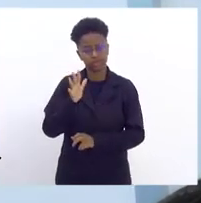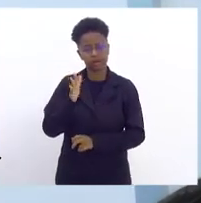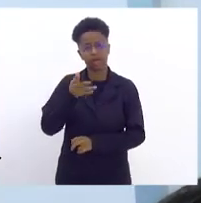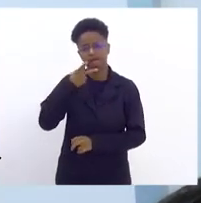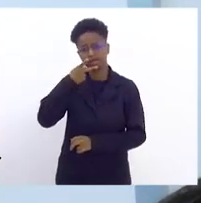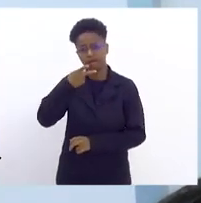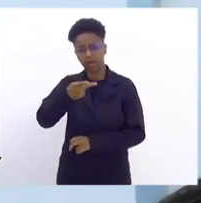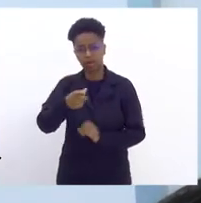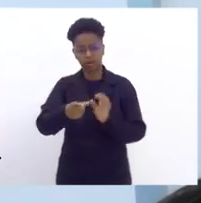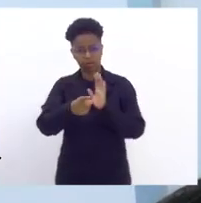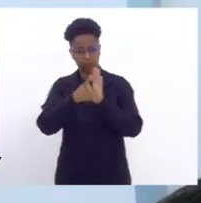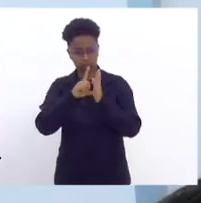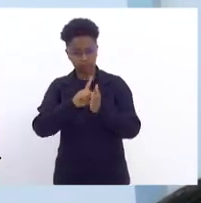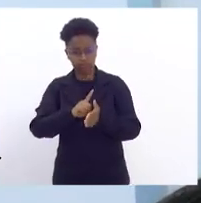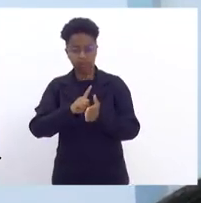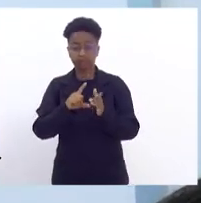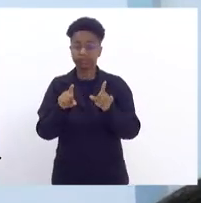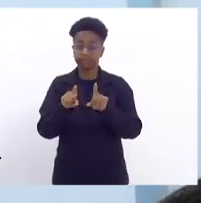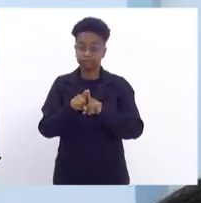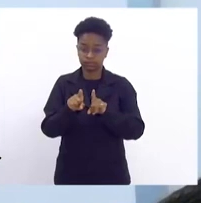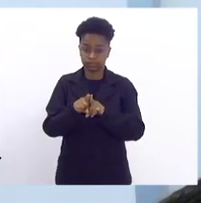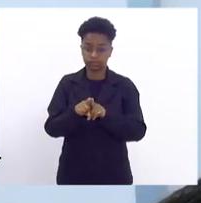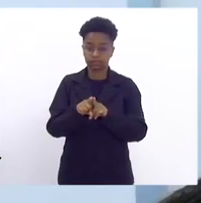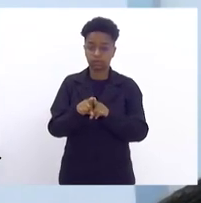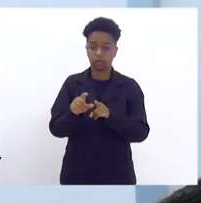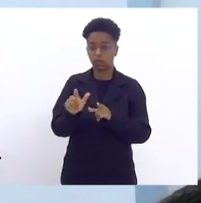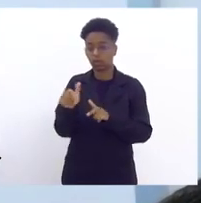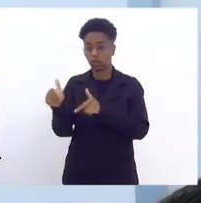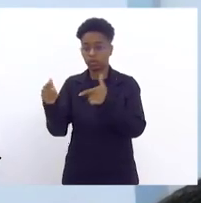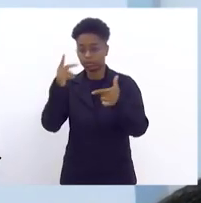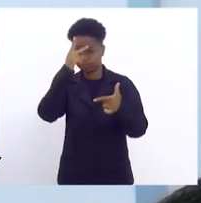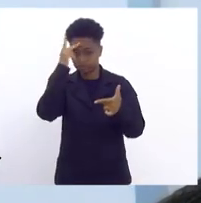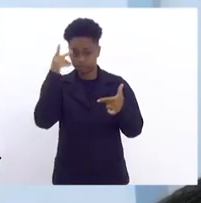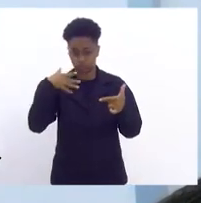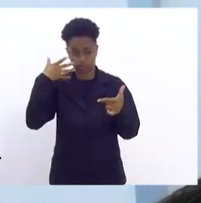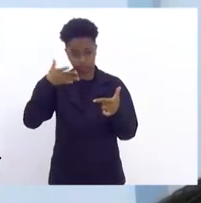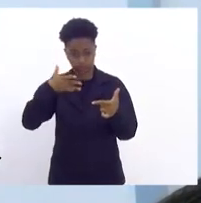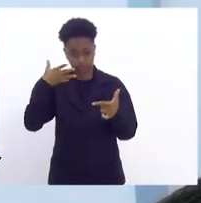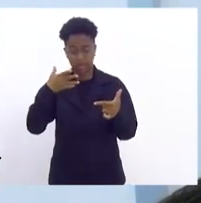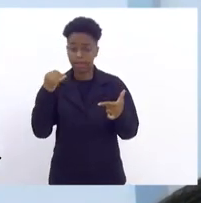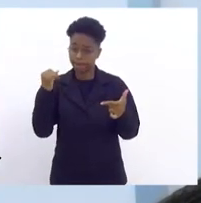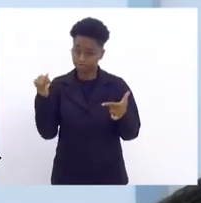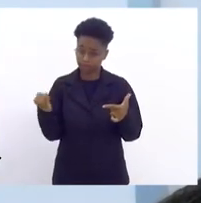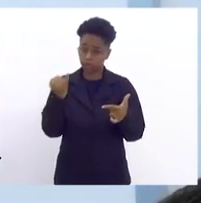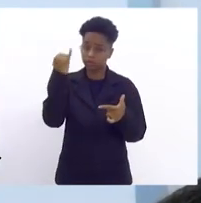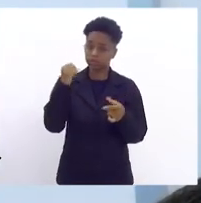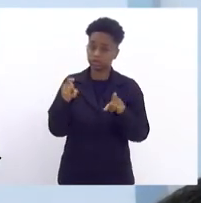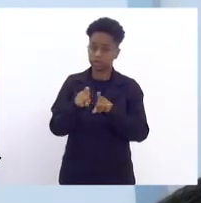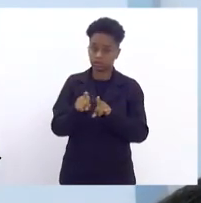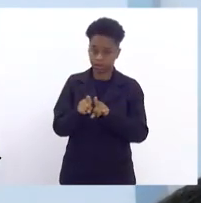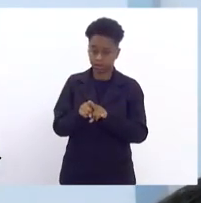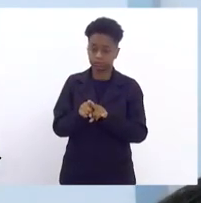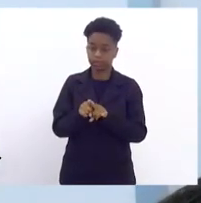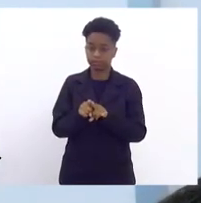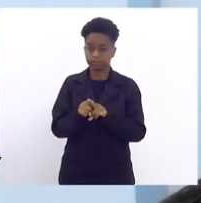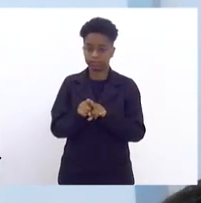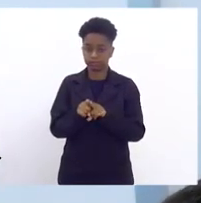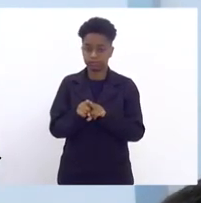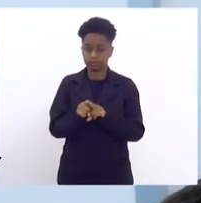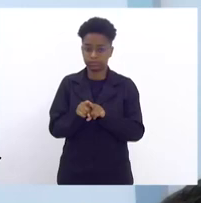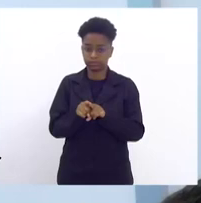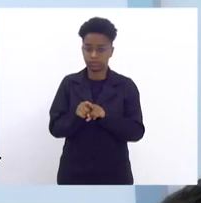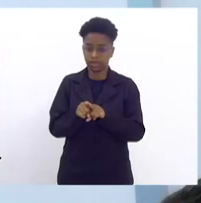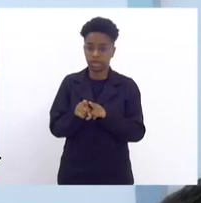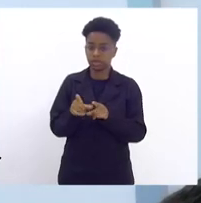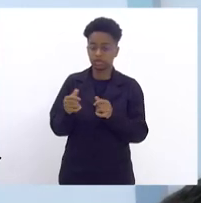aqui diversas vezes e como também alguns que já tiveram a fala muito importante por estar também no lugar aí de mãe com pessoas